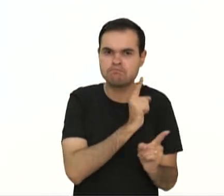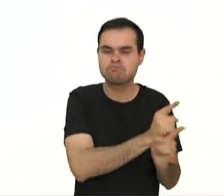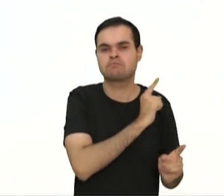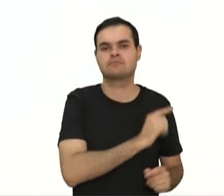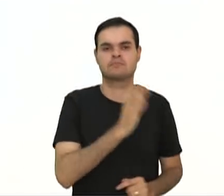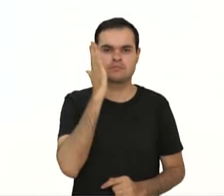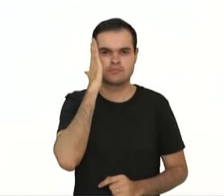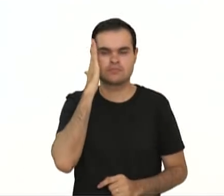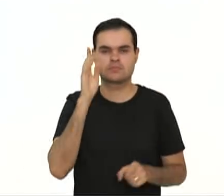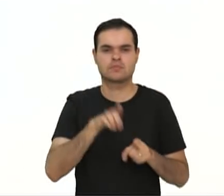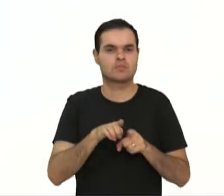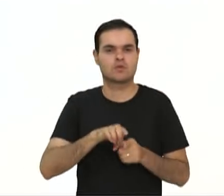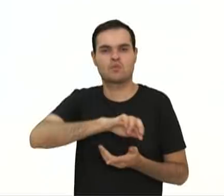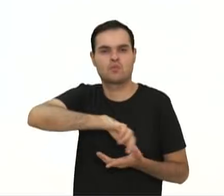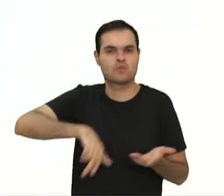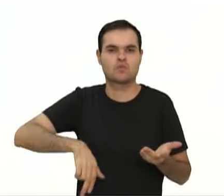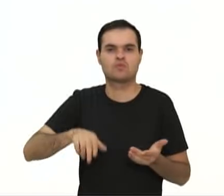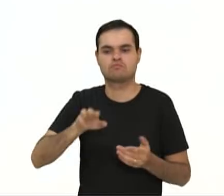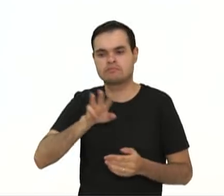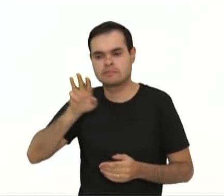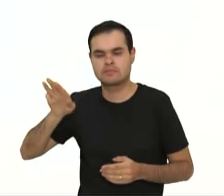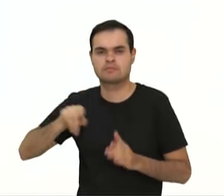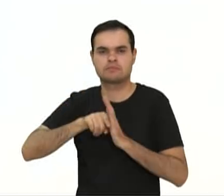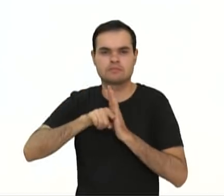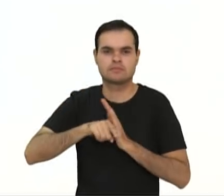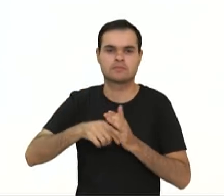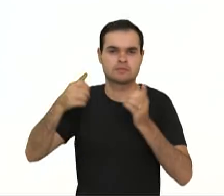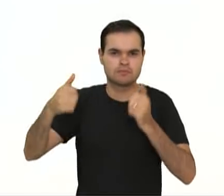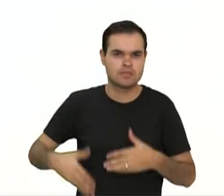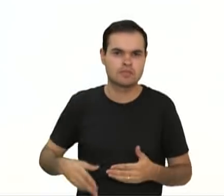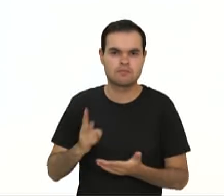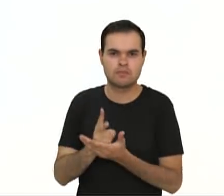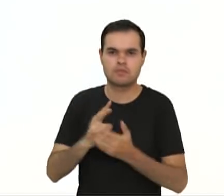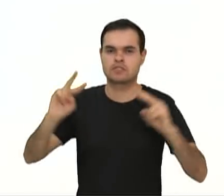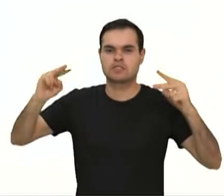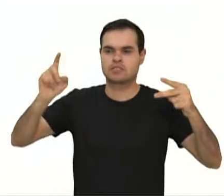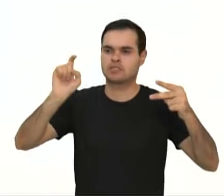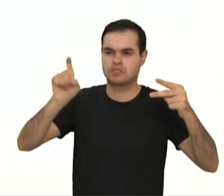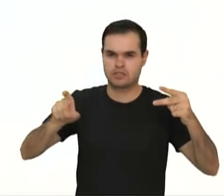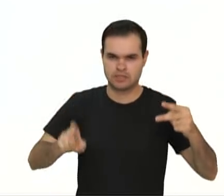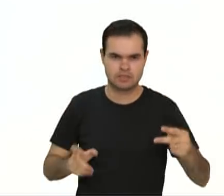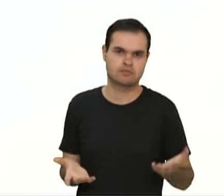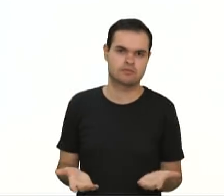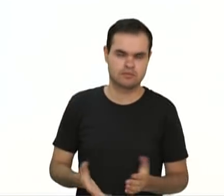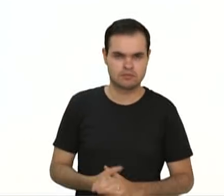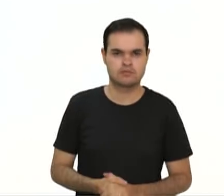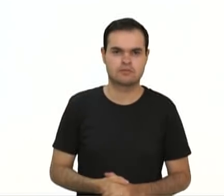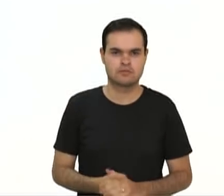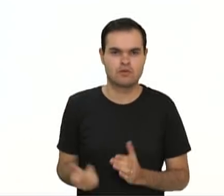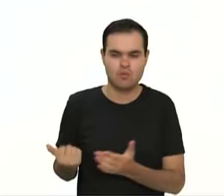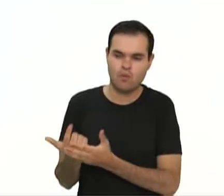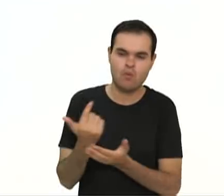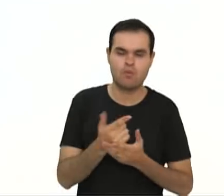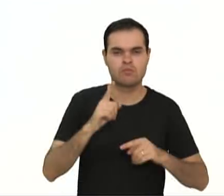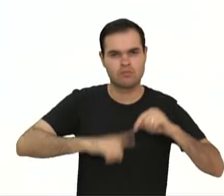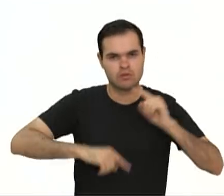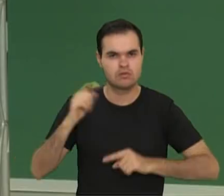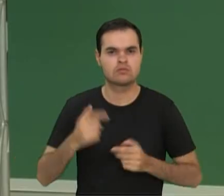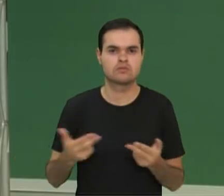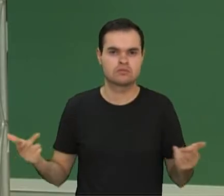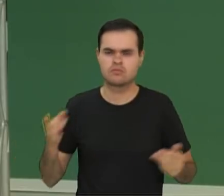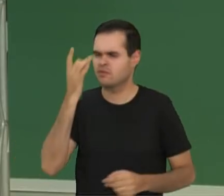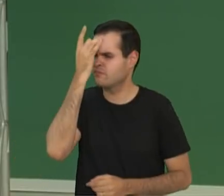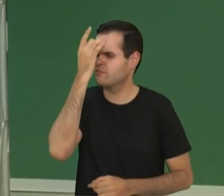telefone, acessa aqueles sites, clica naqueles links e compra aqueles produtos,